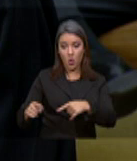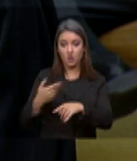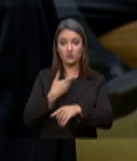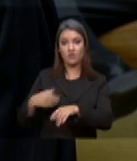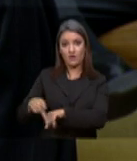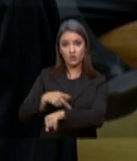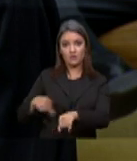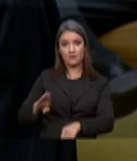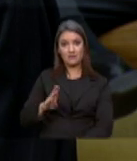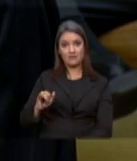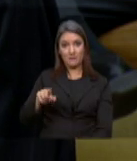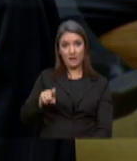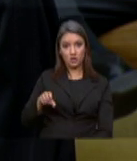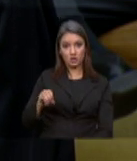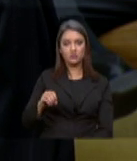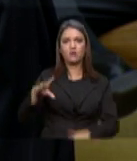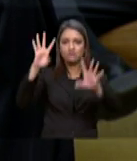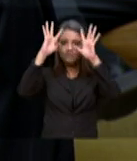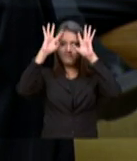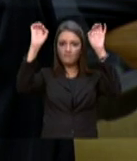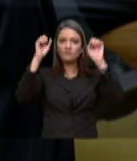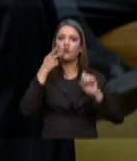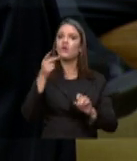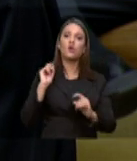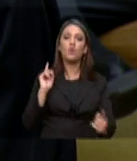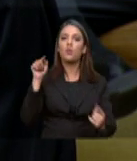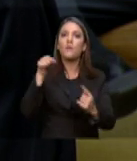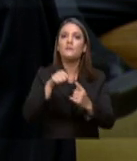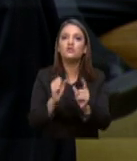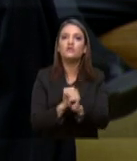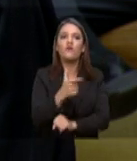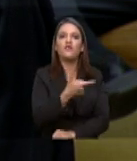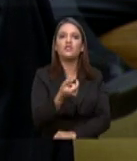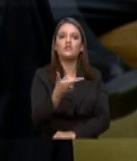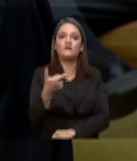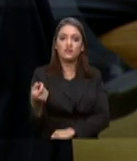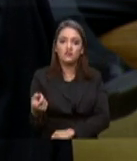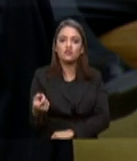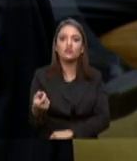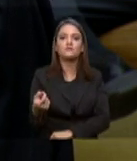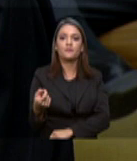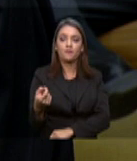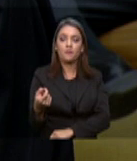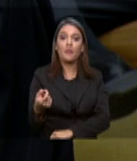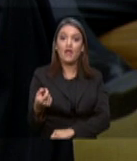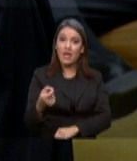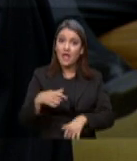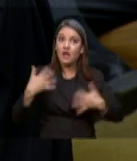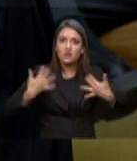corte afirmou que a incerteza em torno do objetivo de 2020 era grande e que